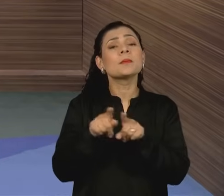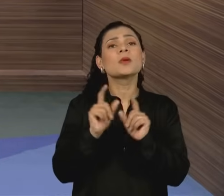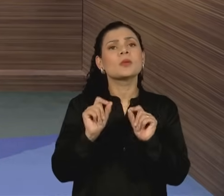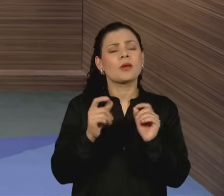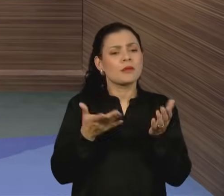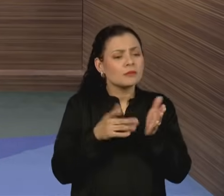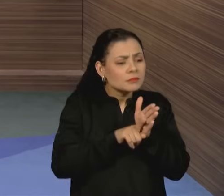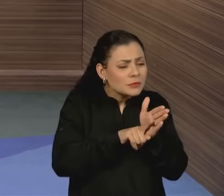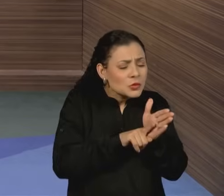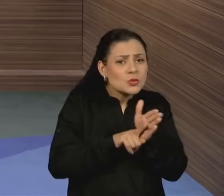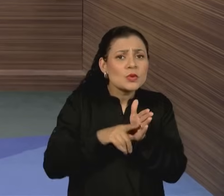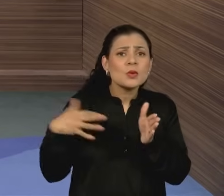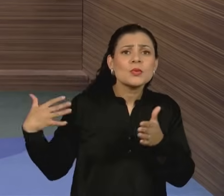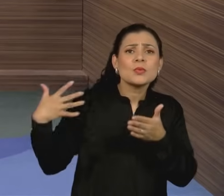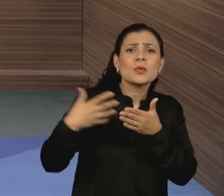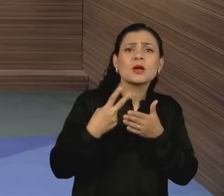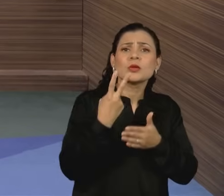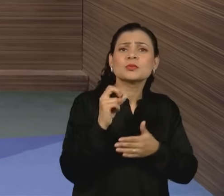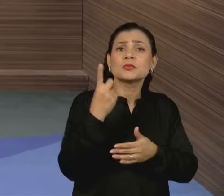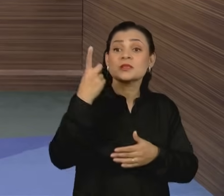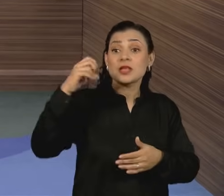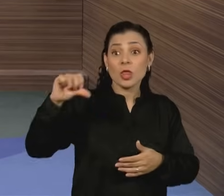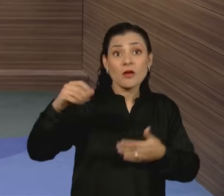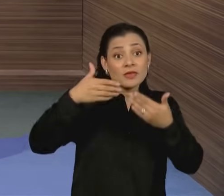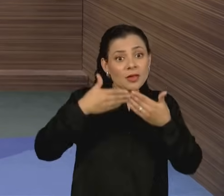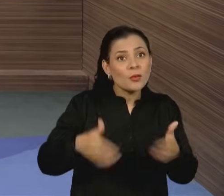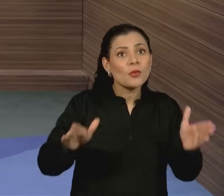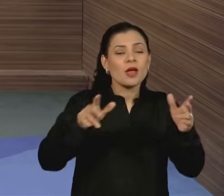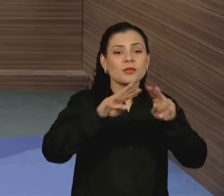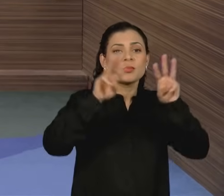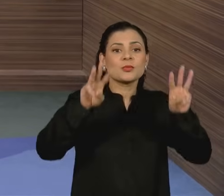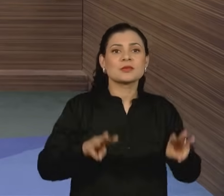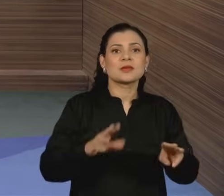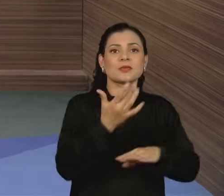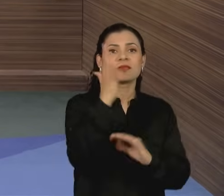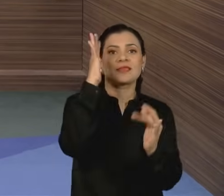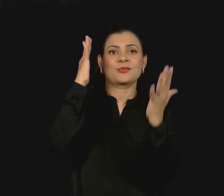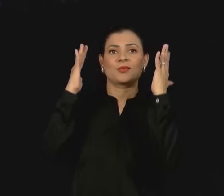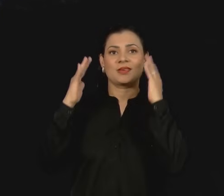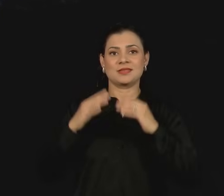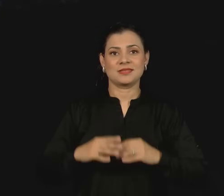Tavares em 2019, quando foi inaugurado o Museu da Natureza.